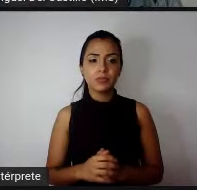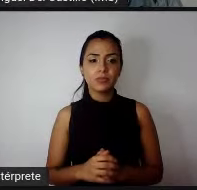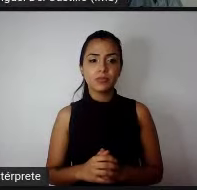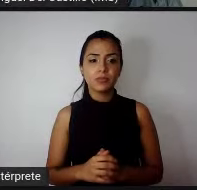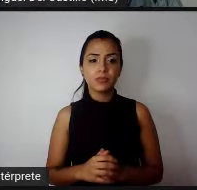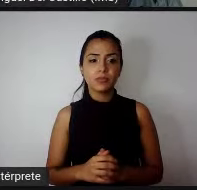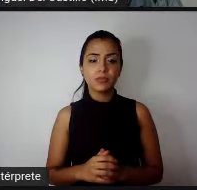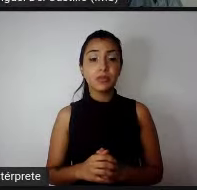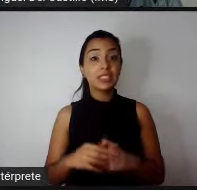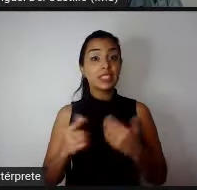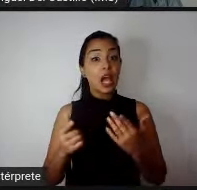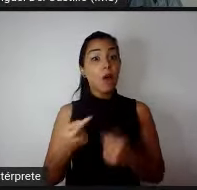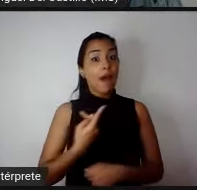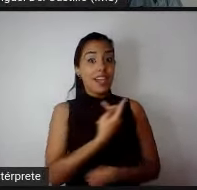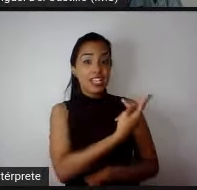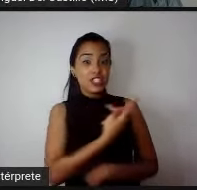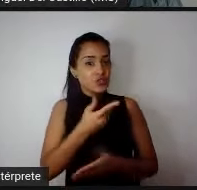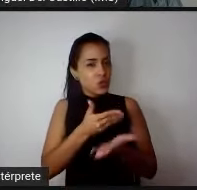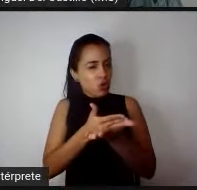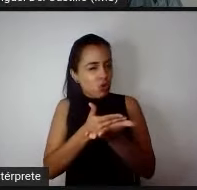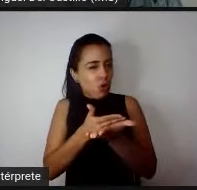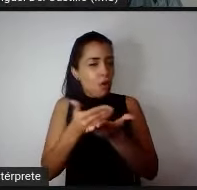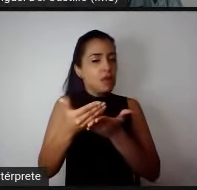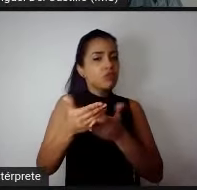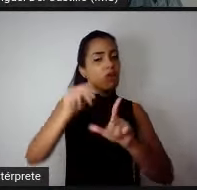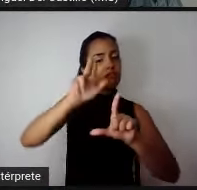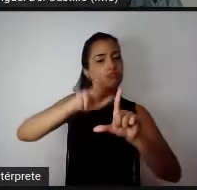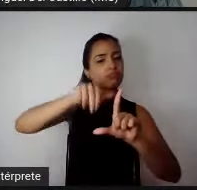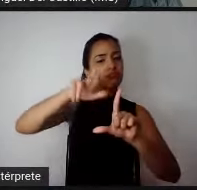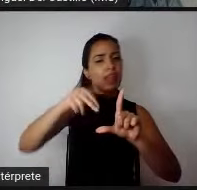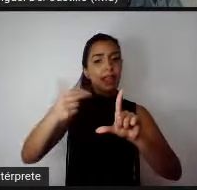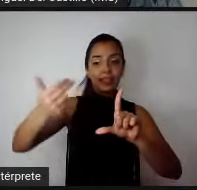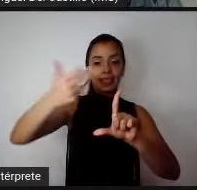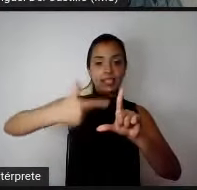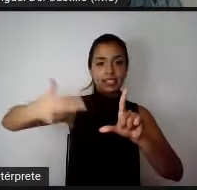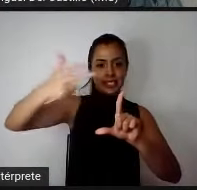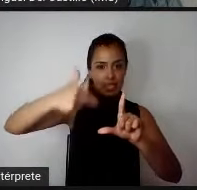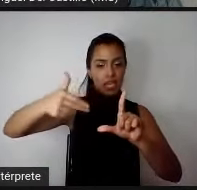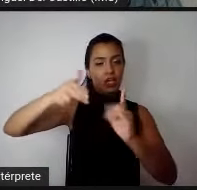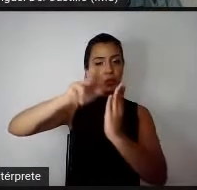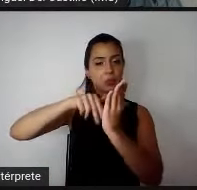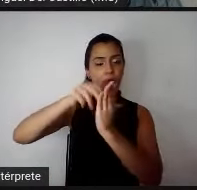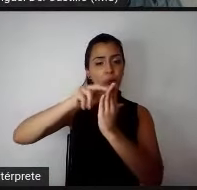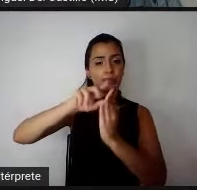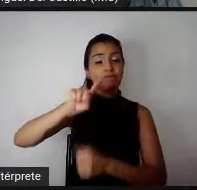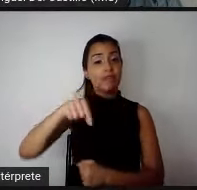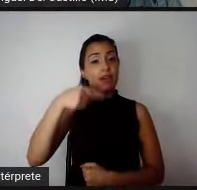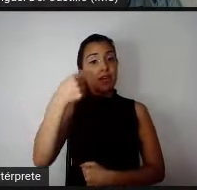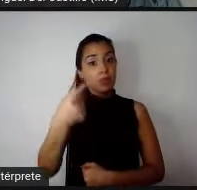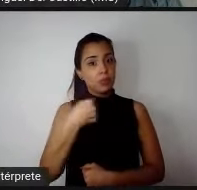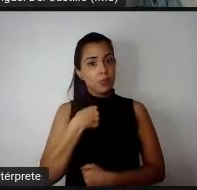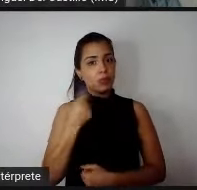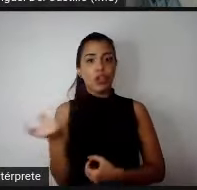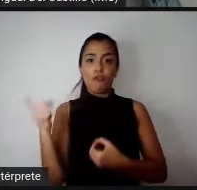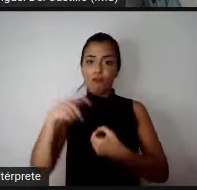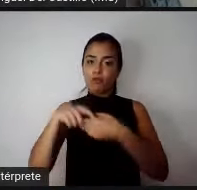desenho, pintura, justamente quando Ondeburg falou, voltei para São Paulo e